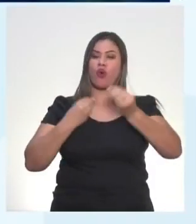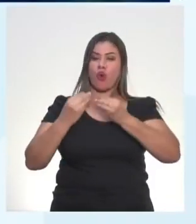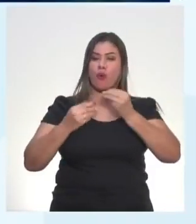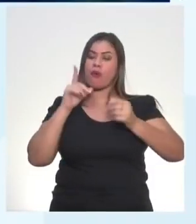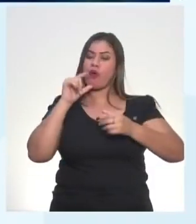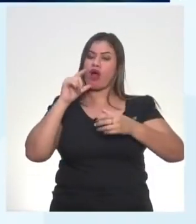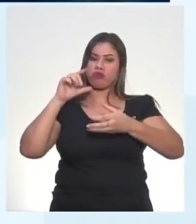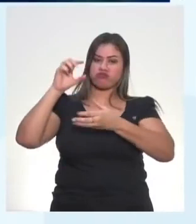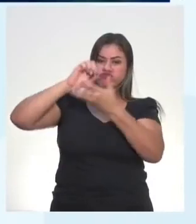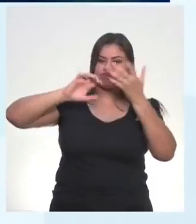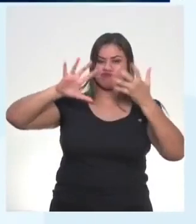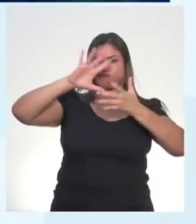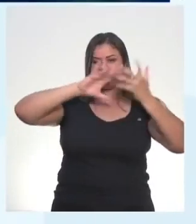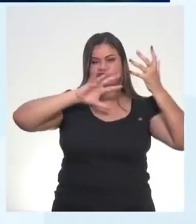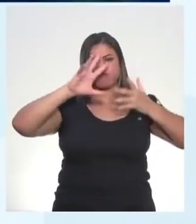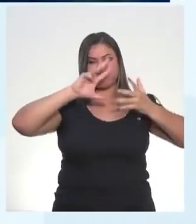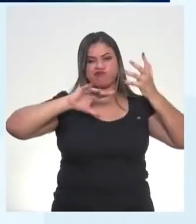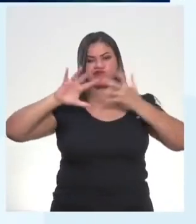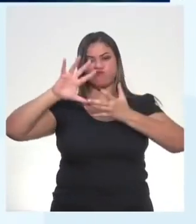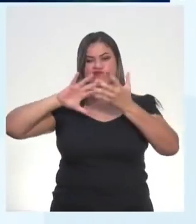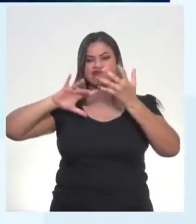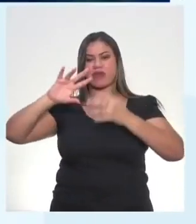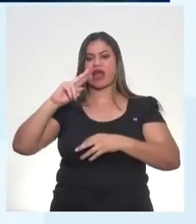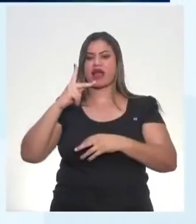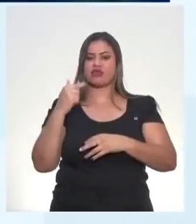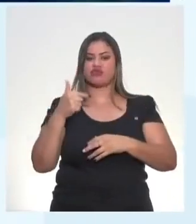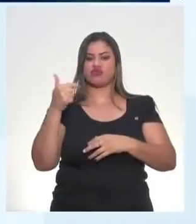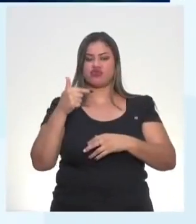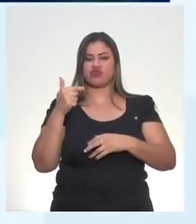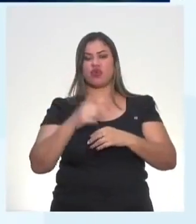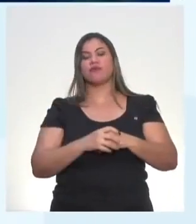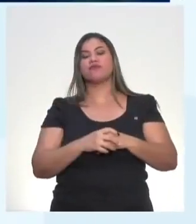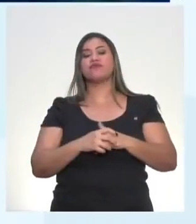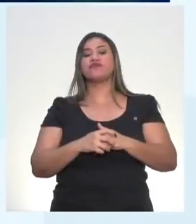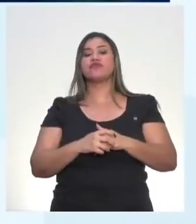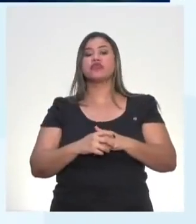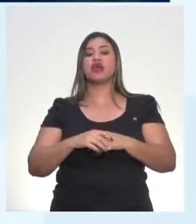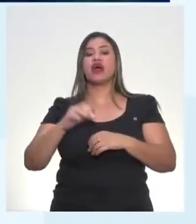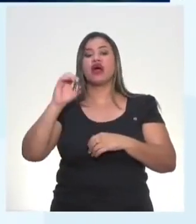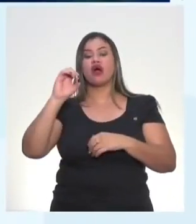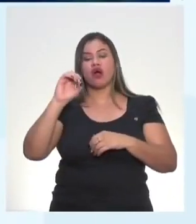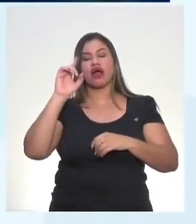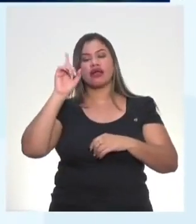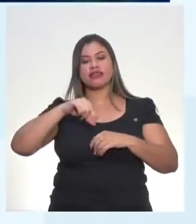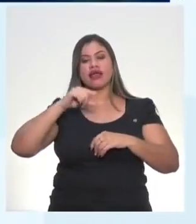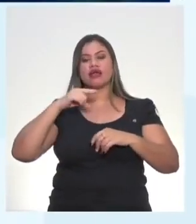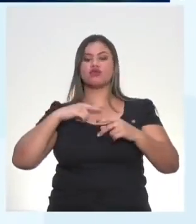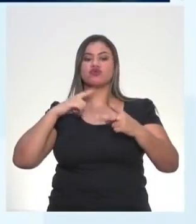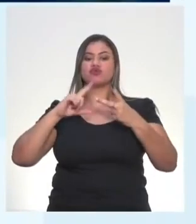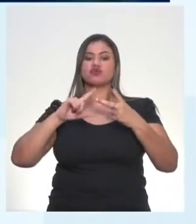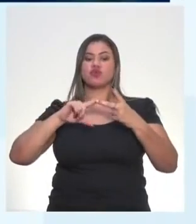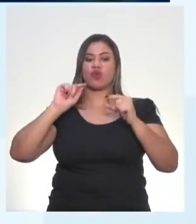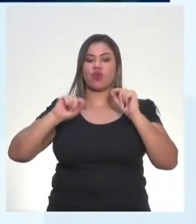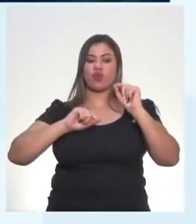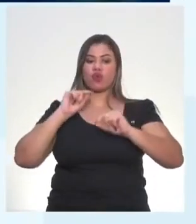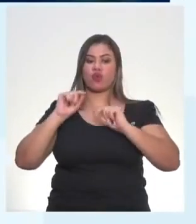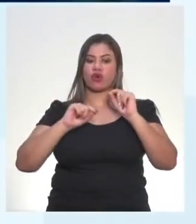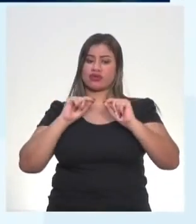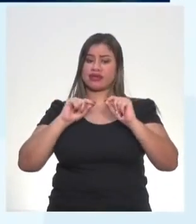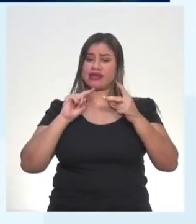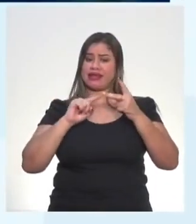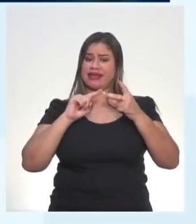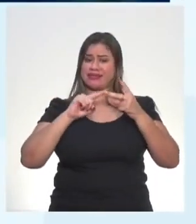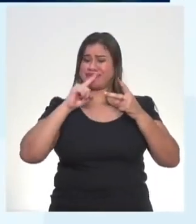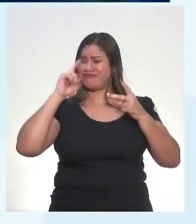a água, que está exemplificada, H2O, e vão formar os poluentes secundários. Esses secundários, eles são muito